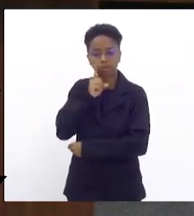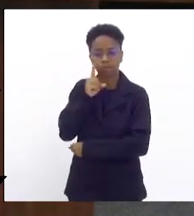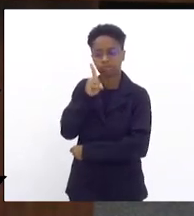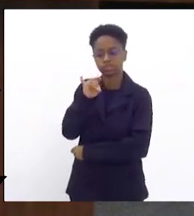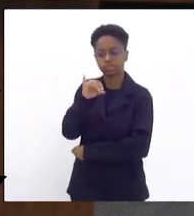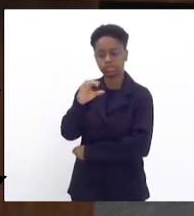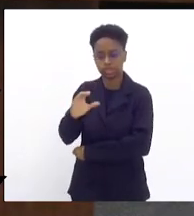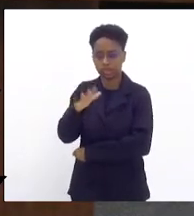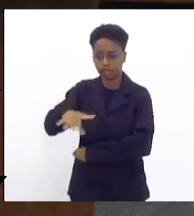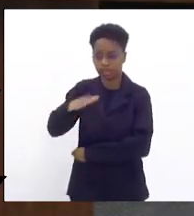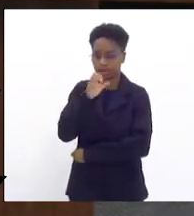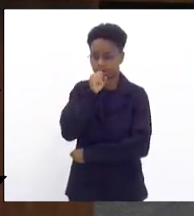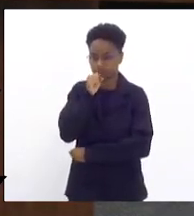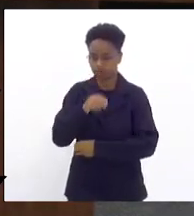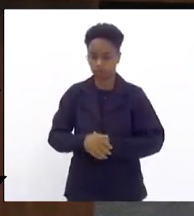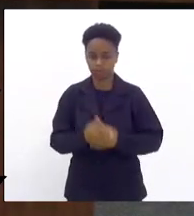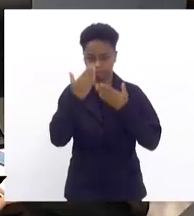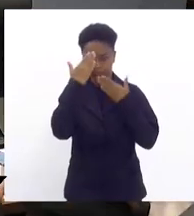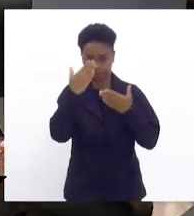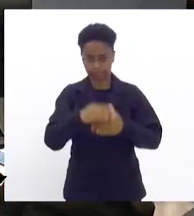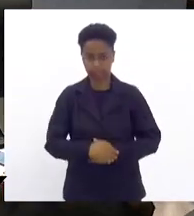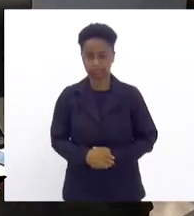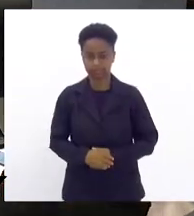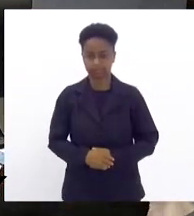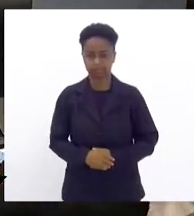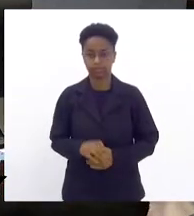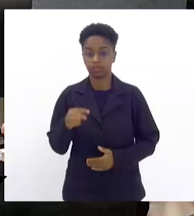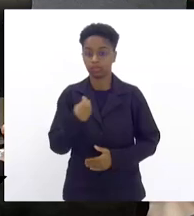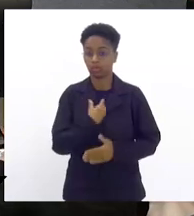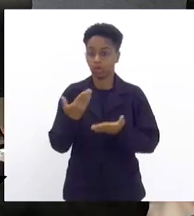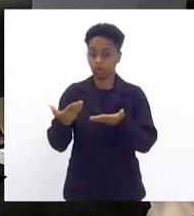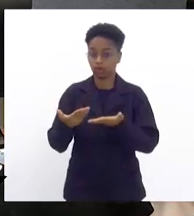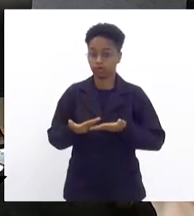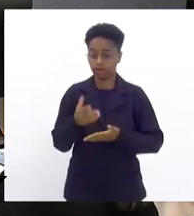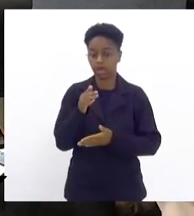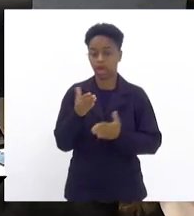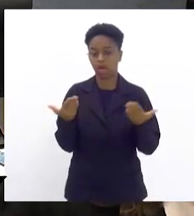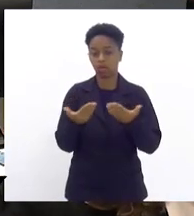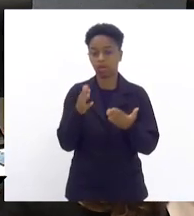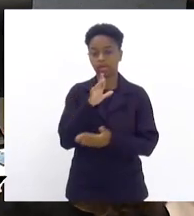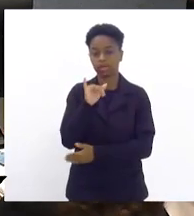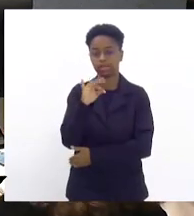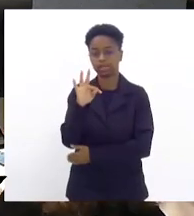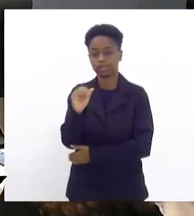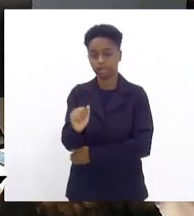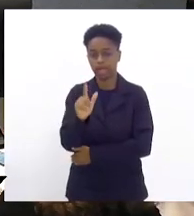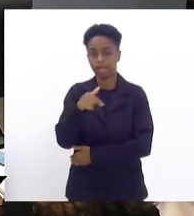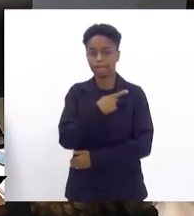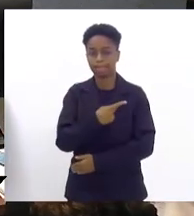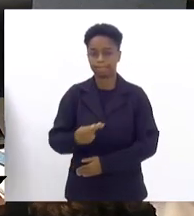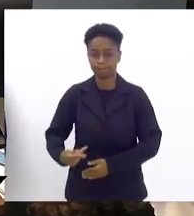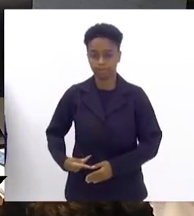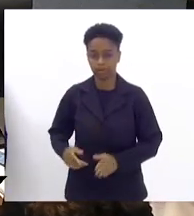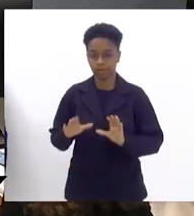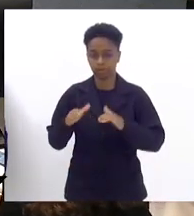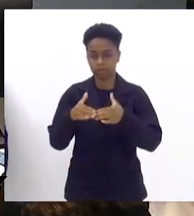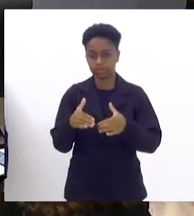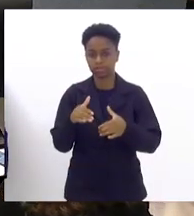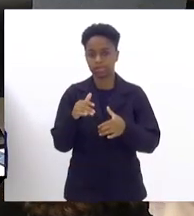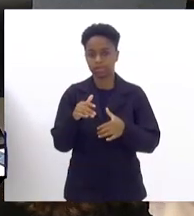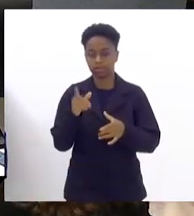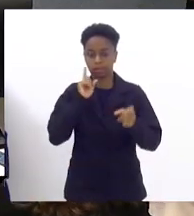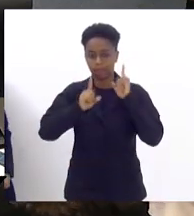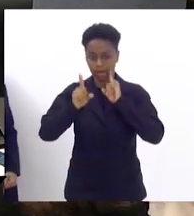Laranjal. Obrigado. Vamos convidar agora a senhora Rita Rocha, presidente da Companhia de Saneamento de